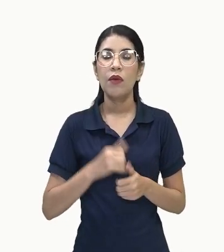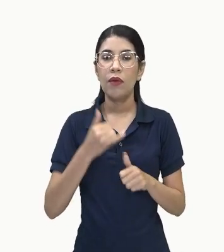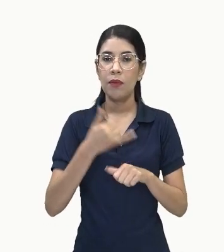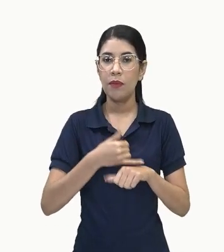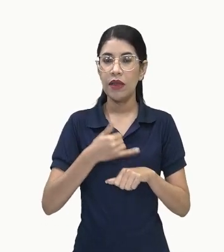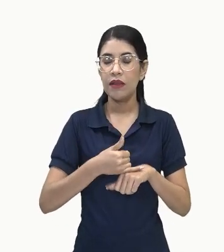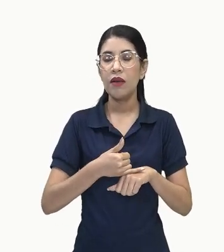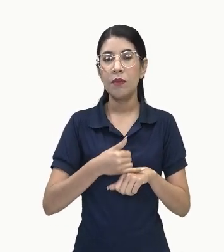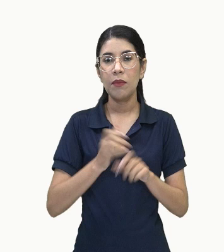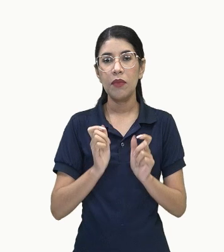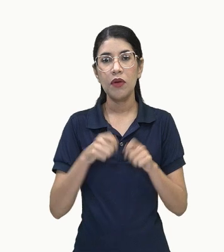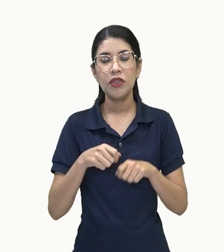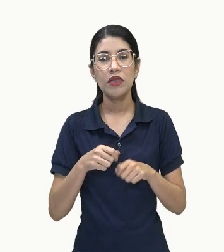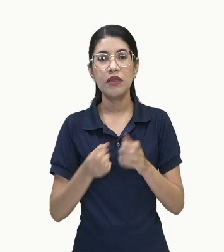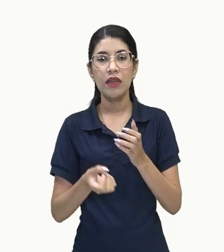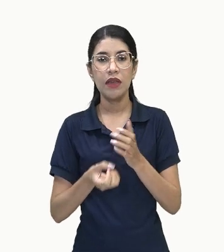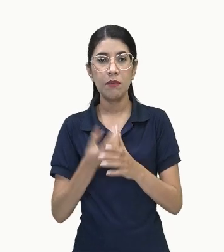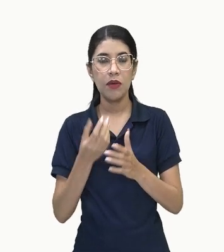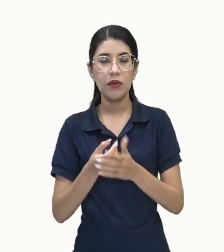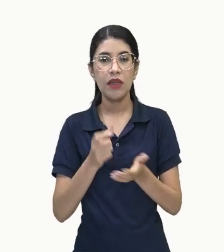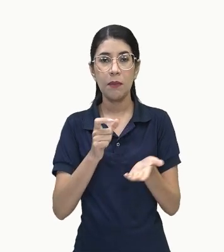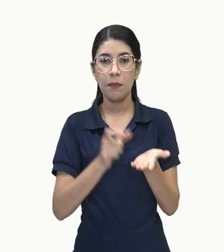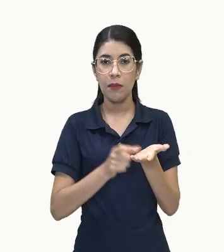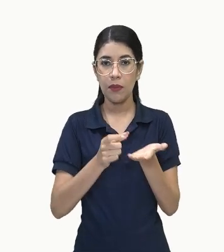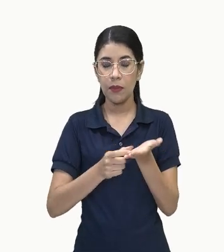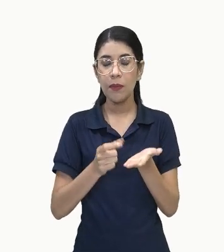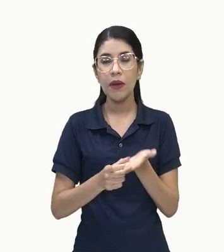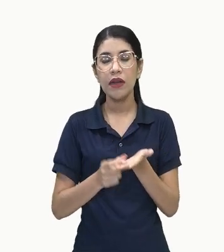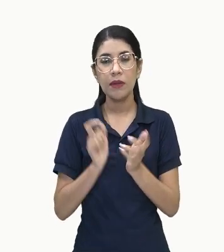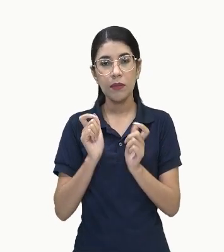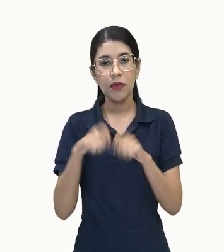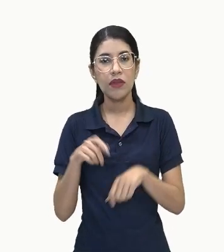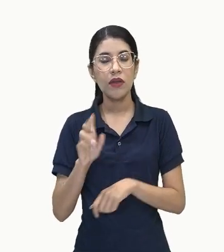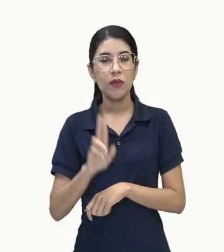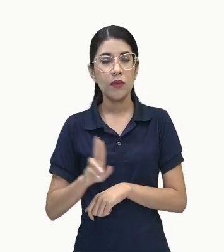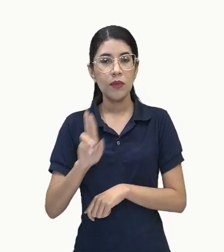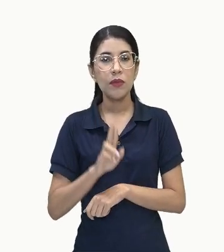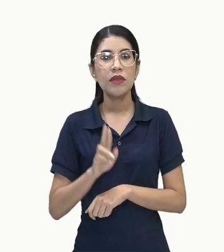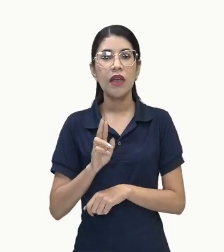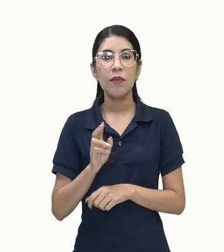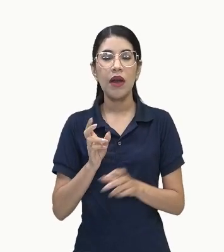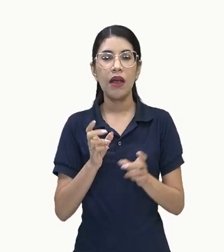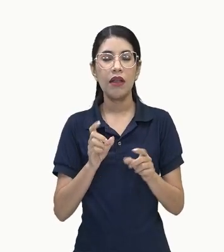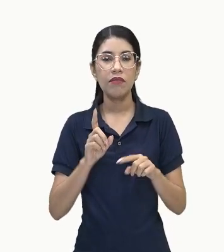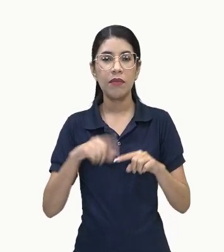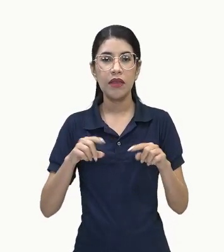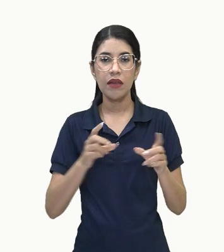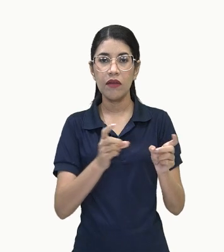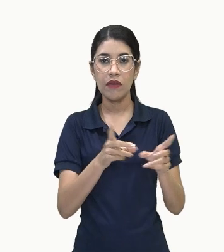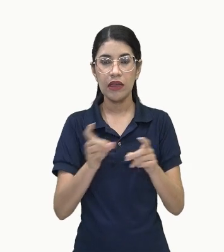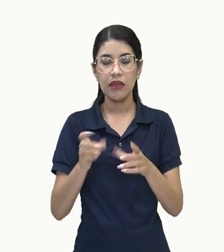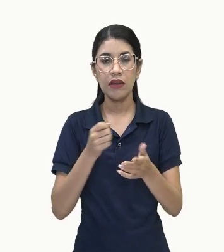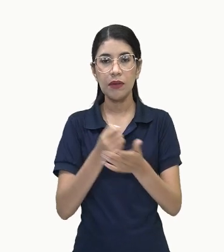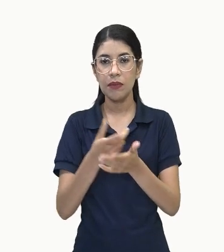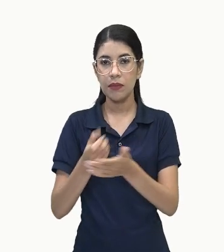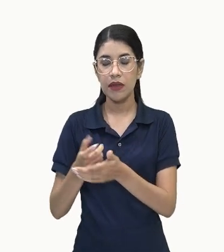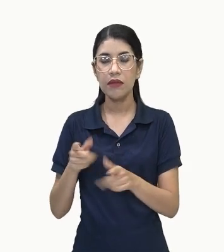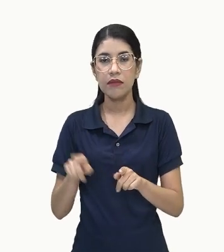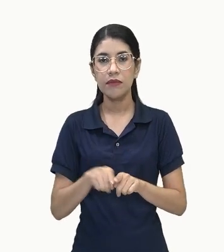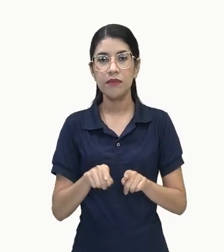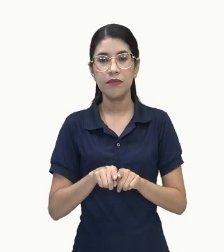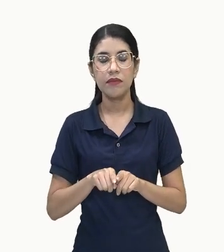precioso, poderia se cunhar moeda e essa moeda seria utilizada ali nas trocas comerciais, na comercialização